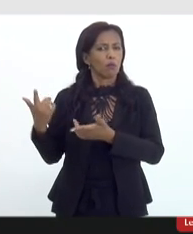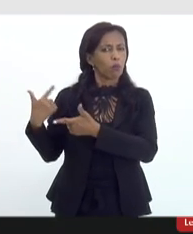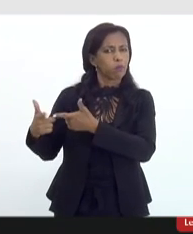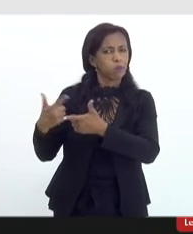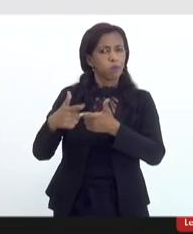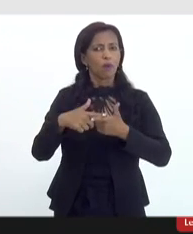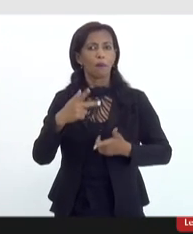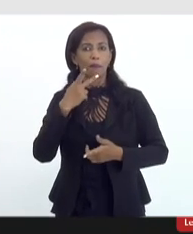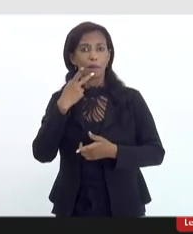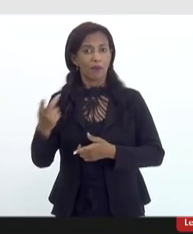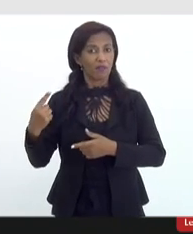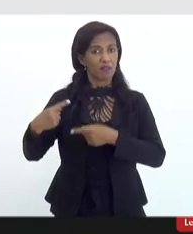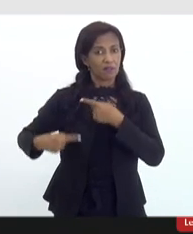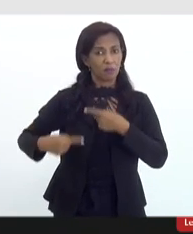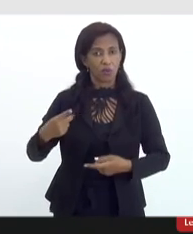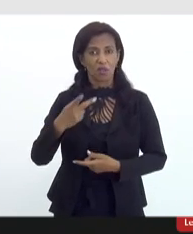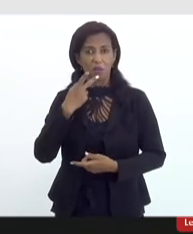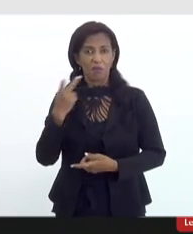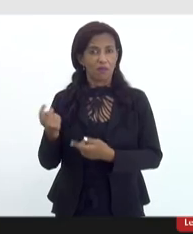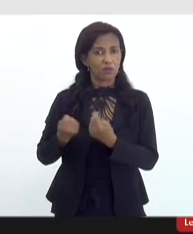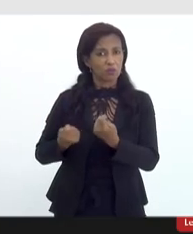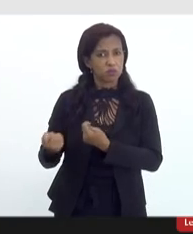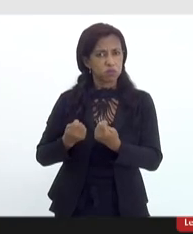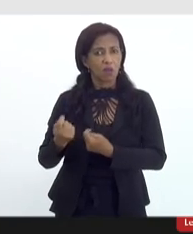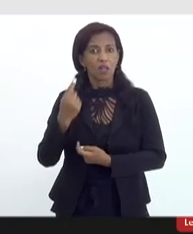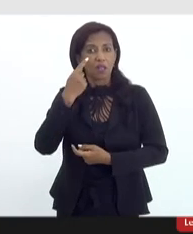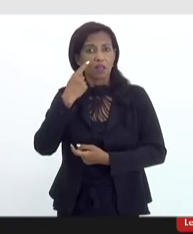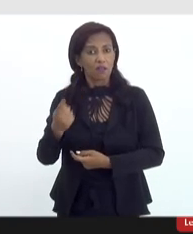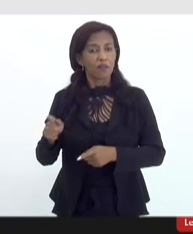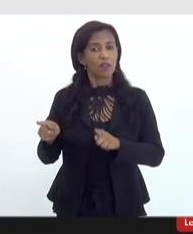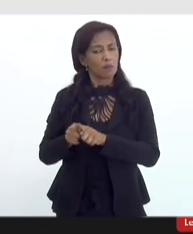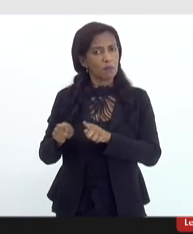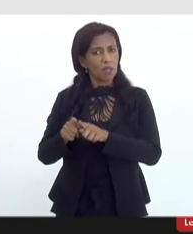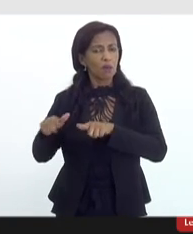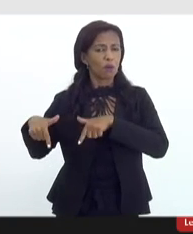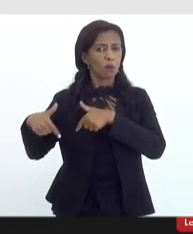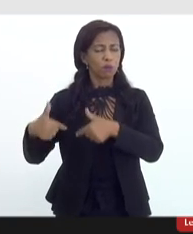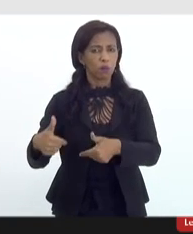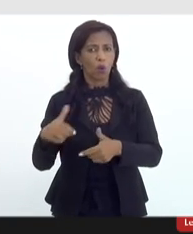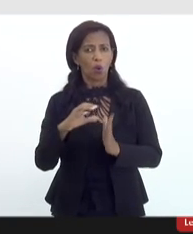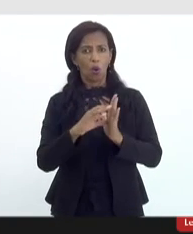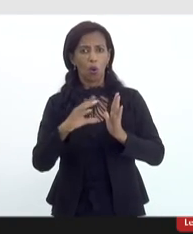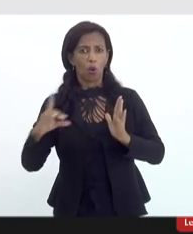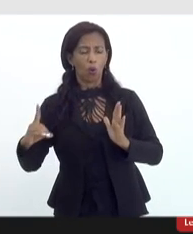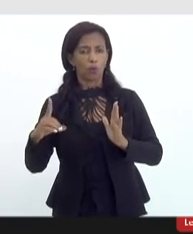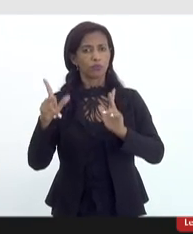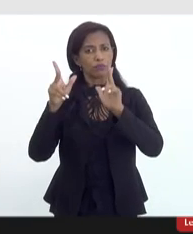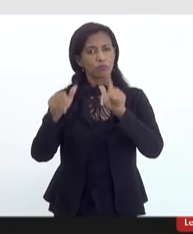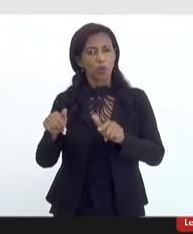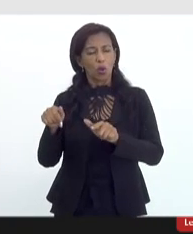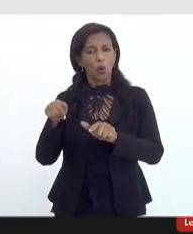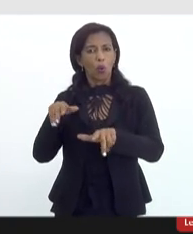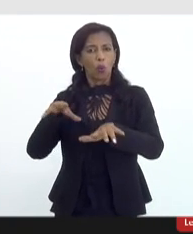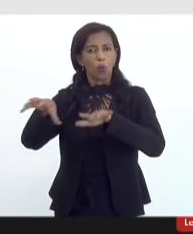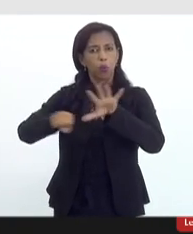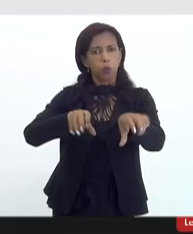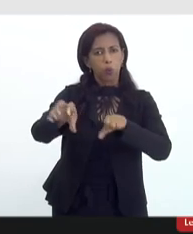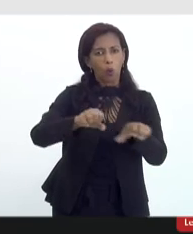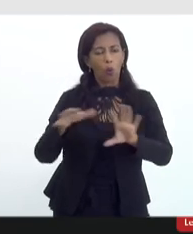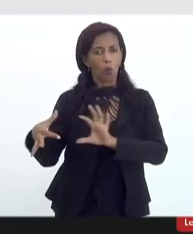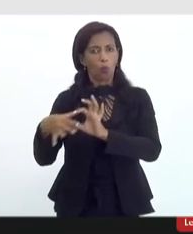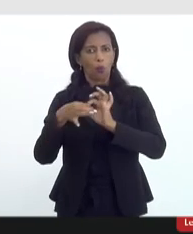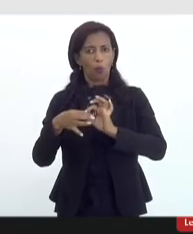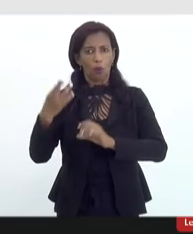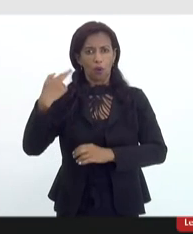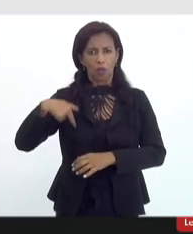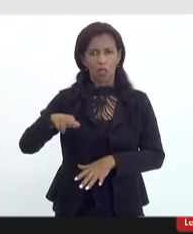para falar da política, para falar de economia, a gente está vendo uma operação como código, como elemento de dominação, de conexão do